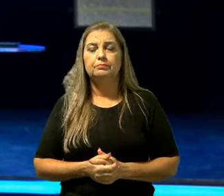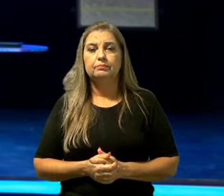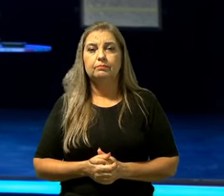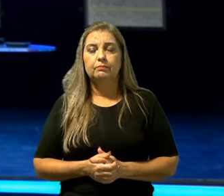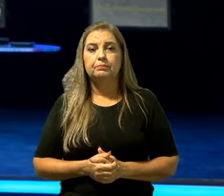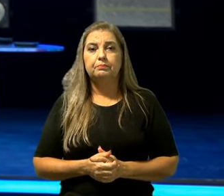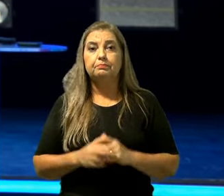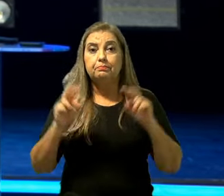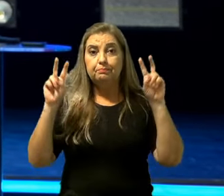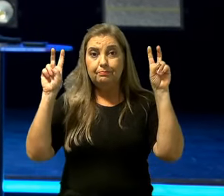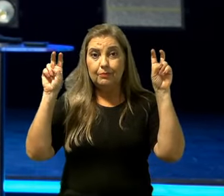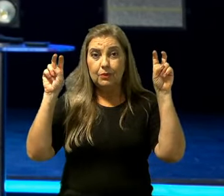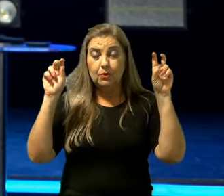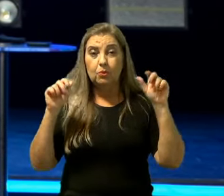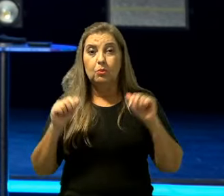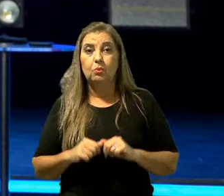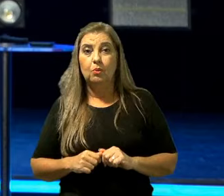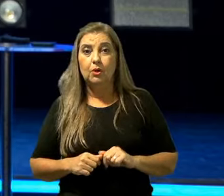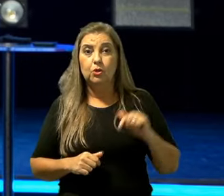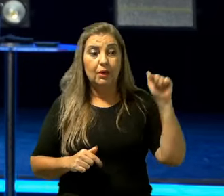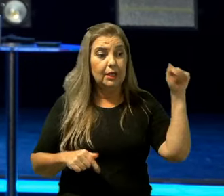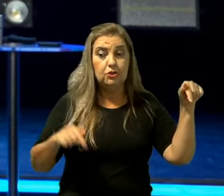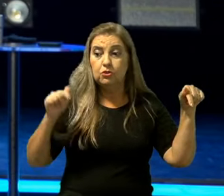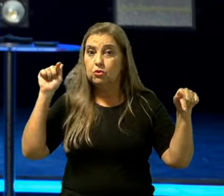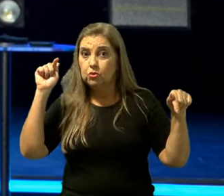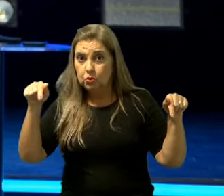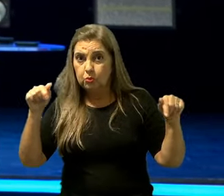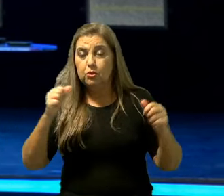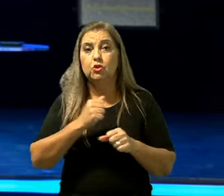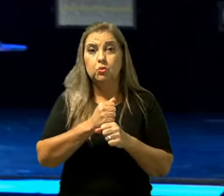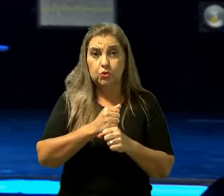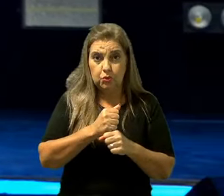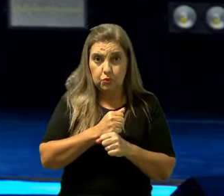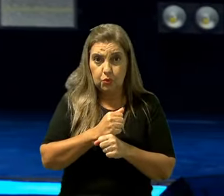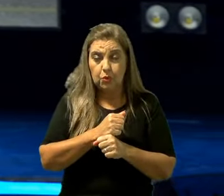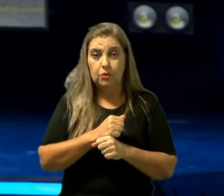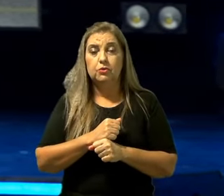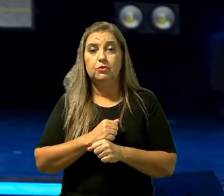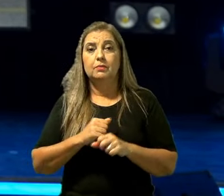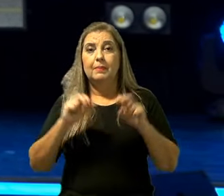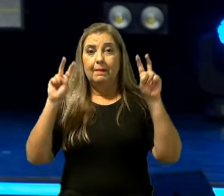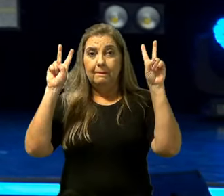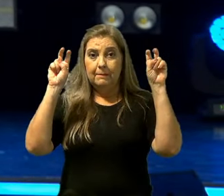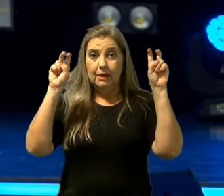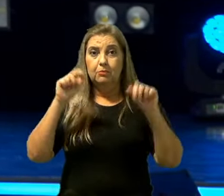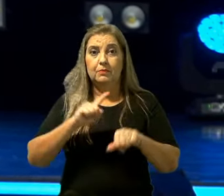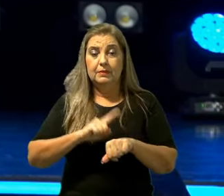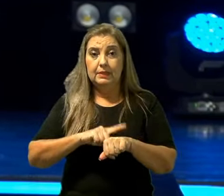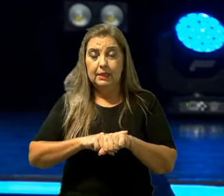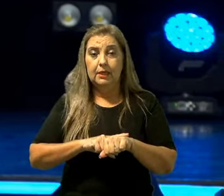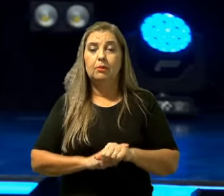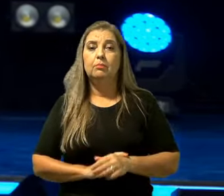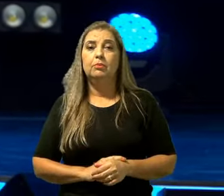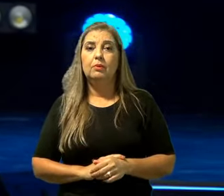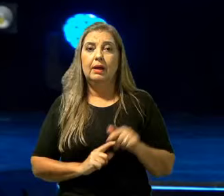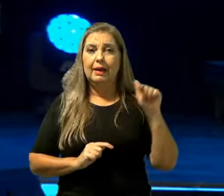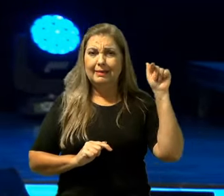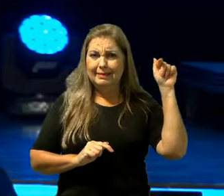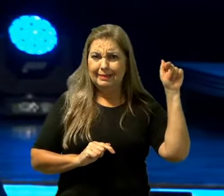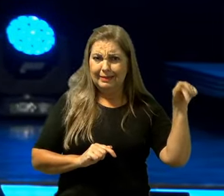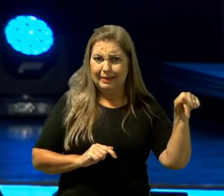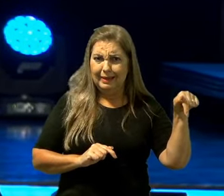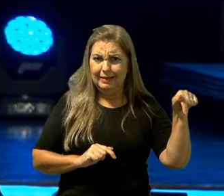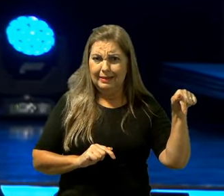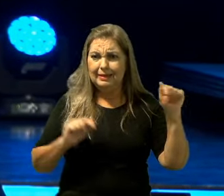questão é que quando as duas construções foram submetidas às mesmas circunstâncias, aquele que construiu